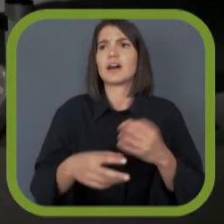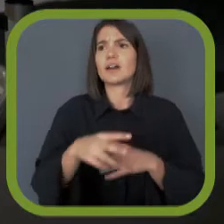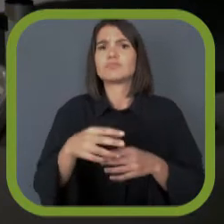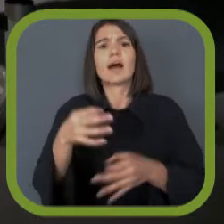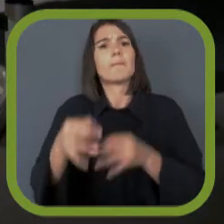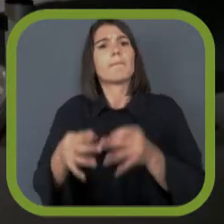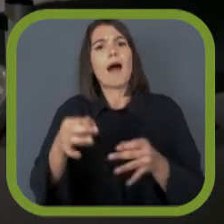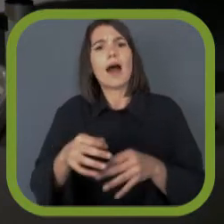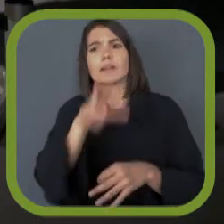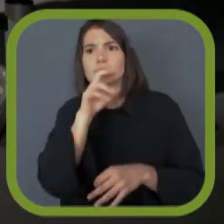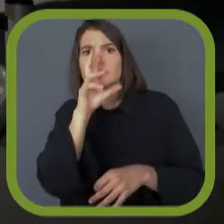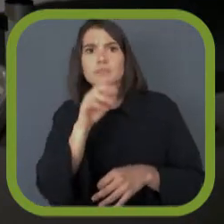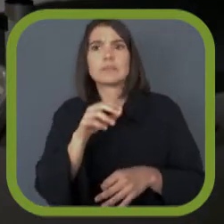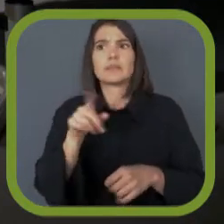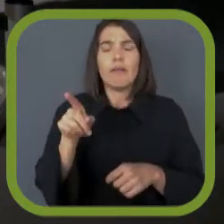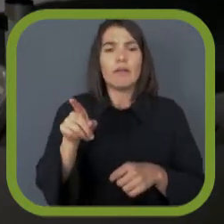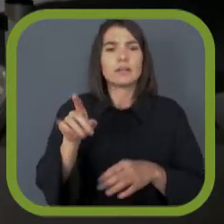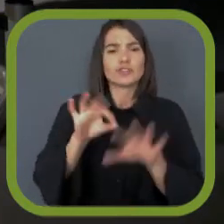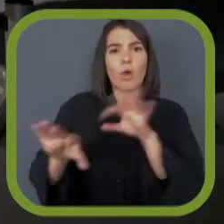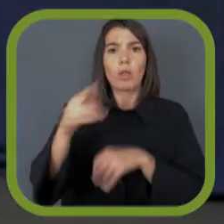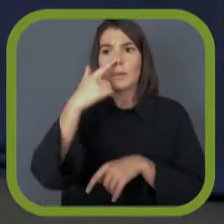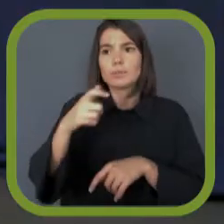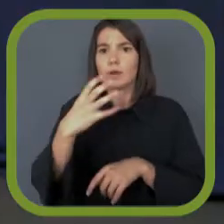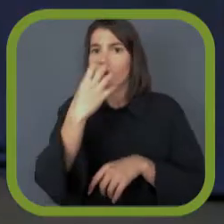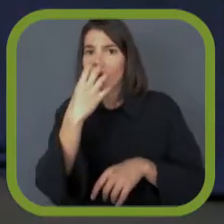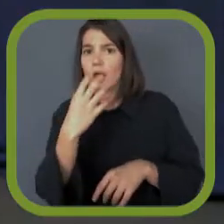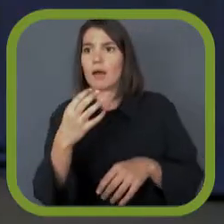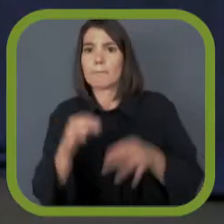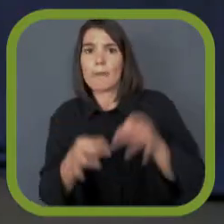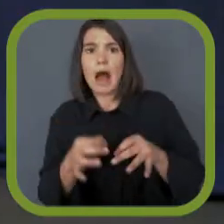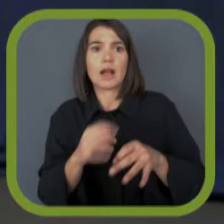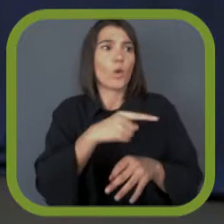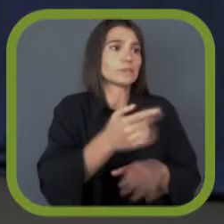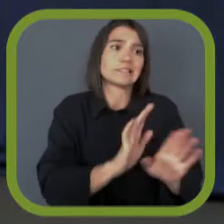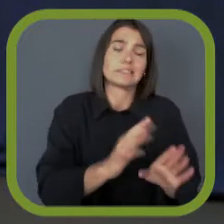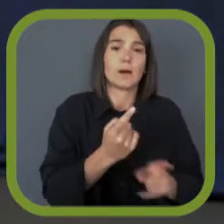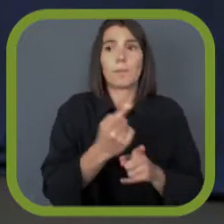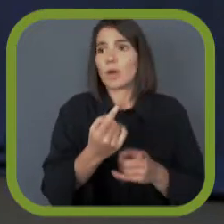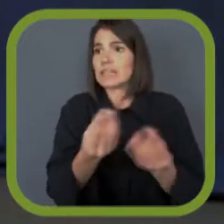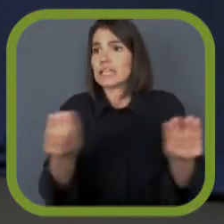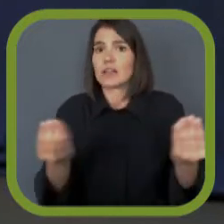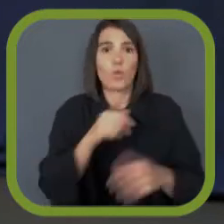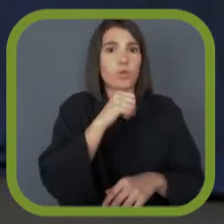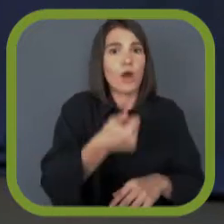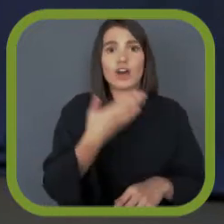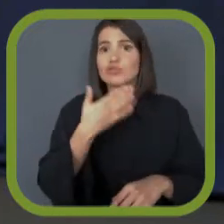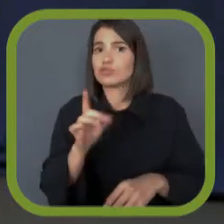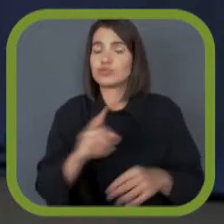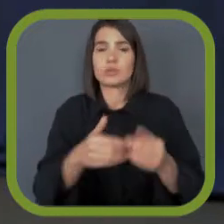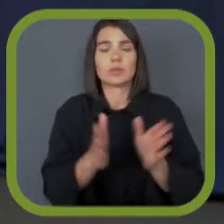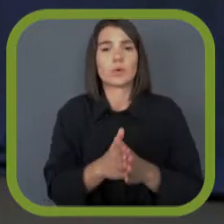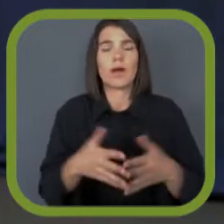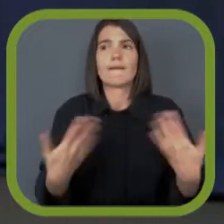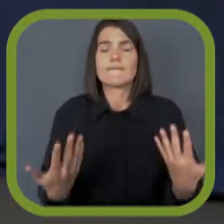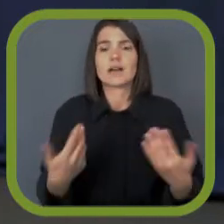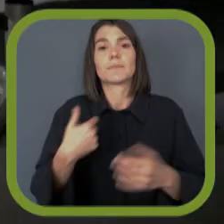ventiladores em Itália, que eles já estavam inclusivamente a escolher as pessoas que podiam ficar em ventiladores, uma vez que não havia capacidade para tantas pessoas. E